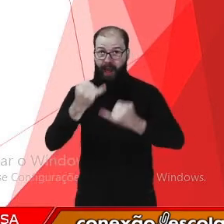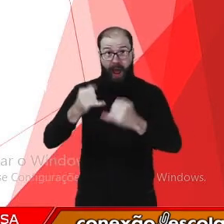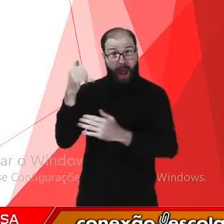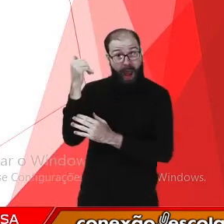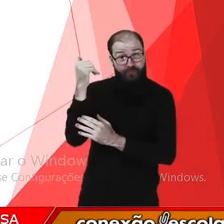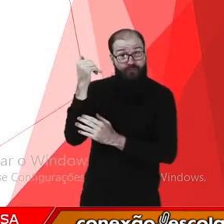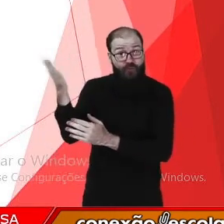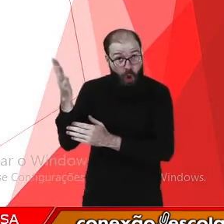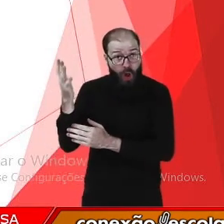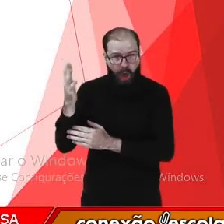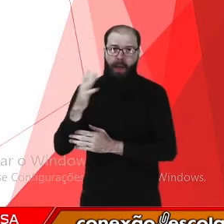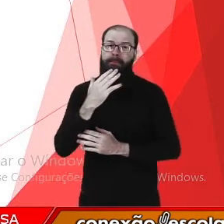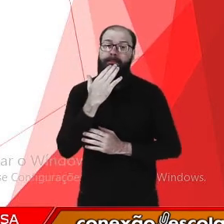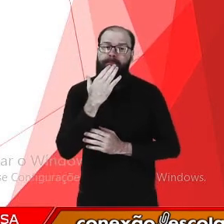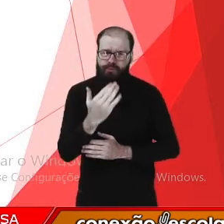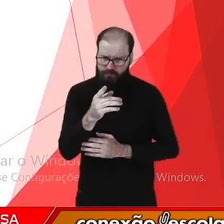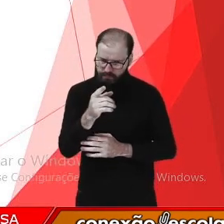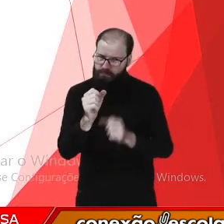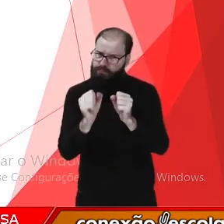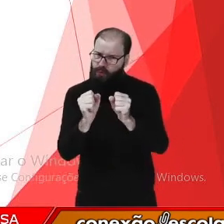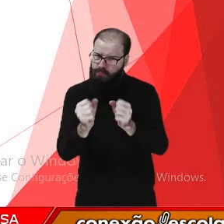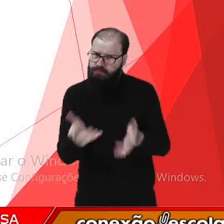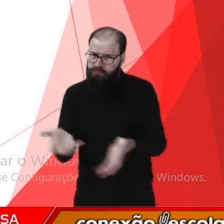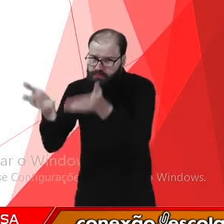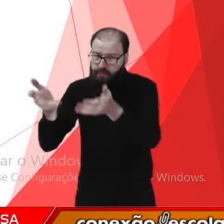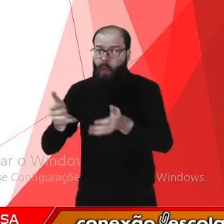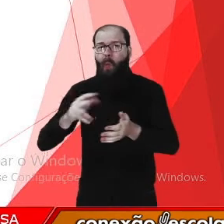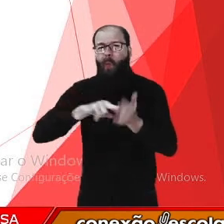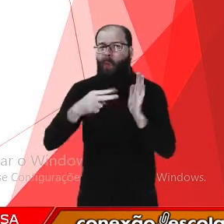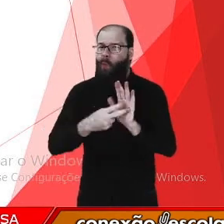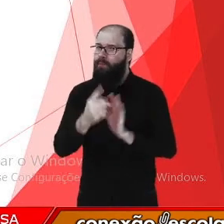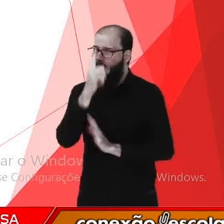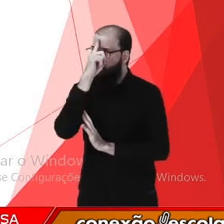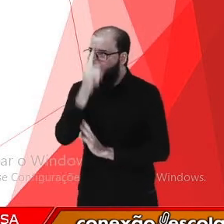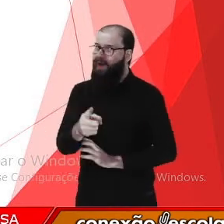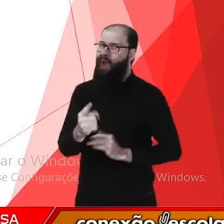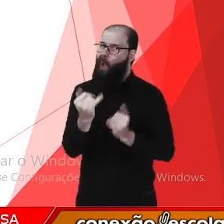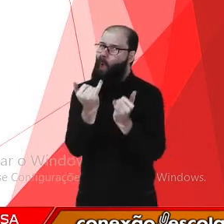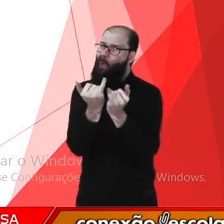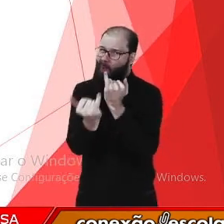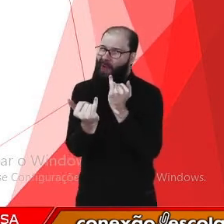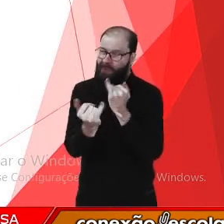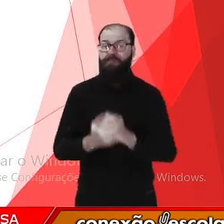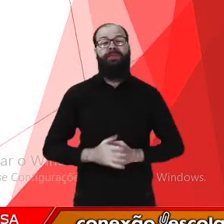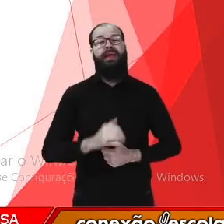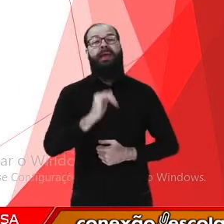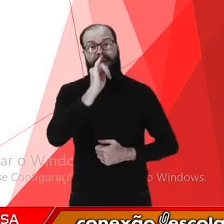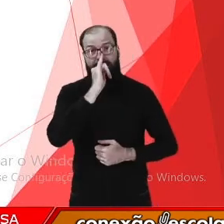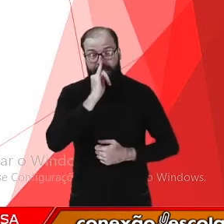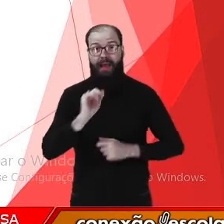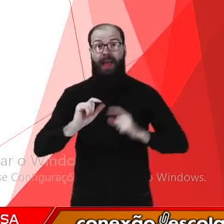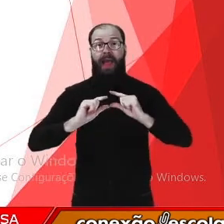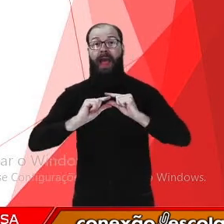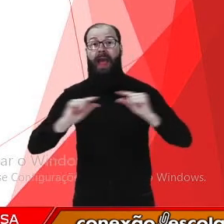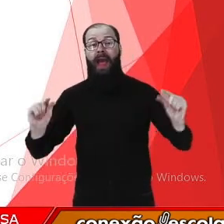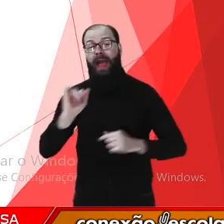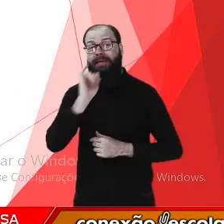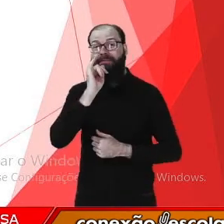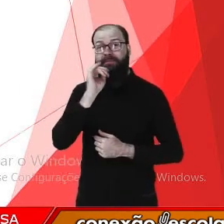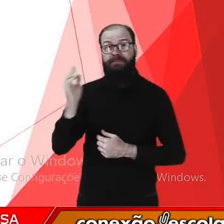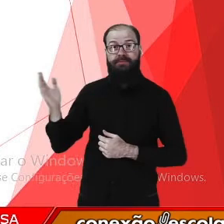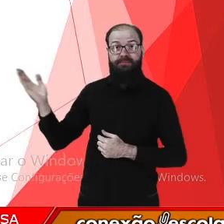fora. É um pedido, ou até mesmo uma ordem, enfim. E também temos esse exemplo. Can I talk to